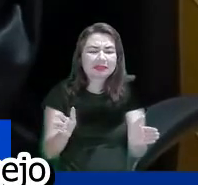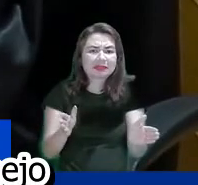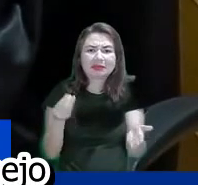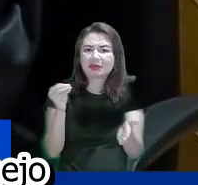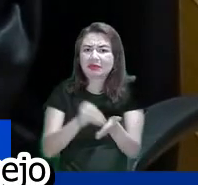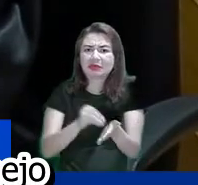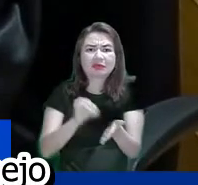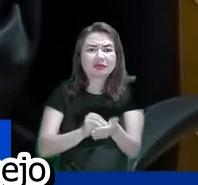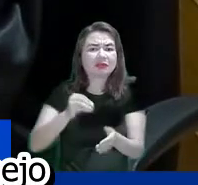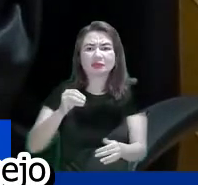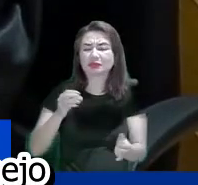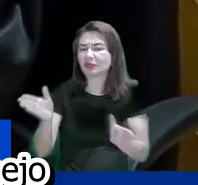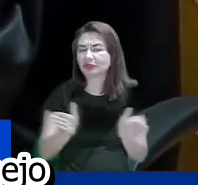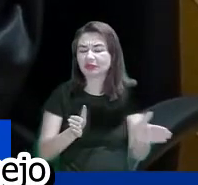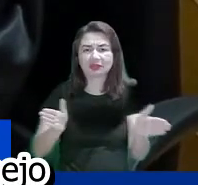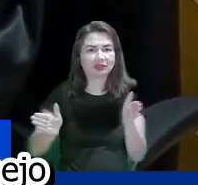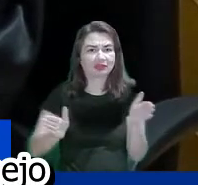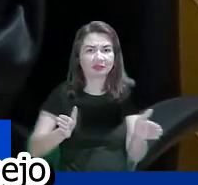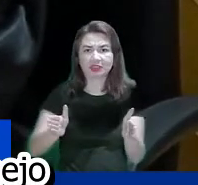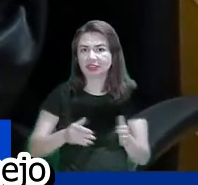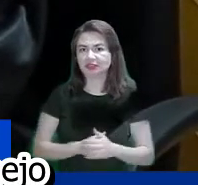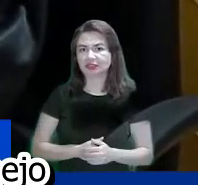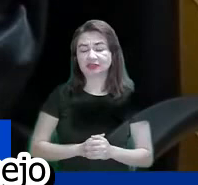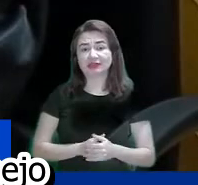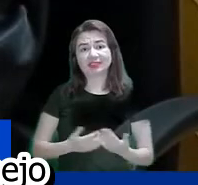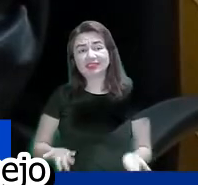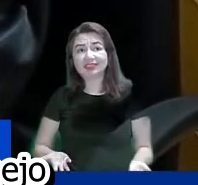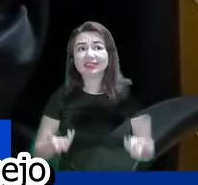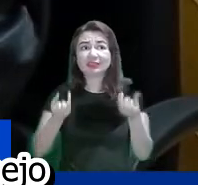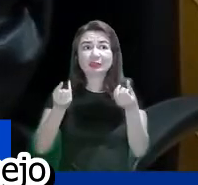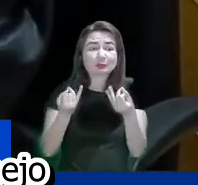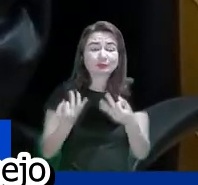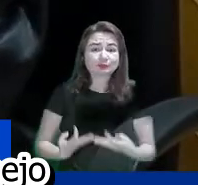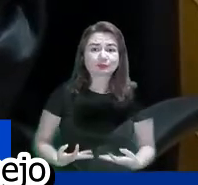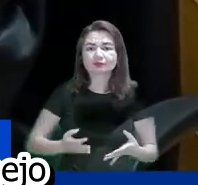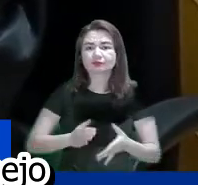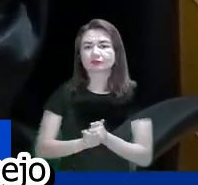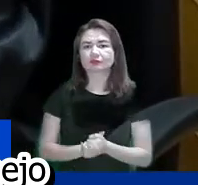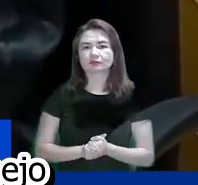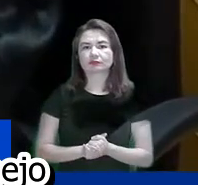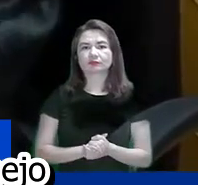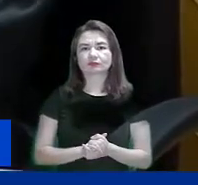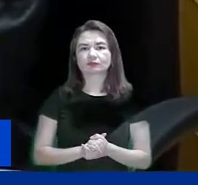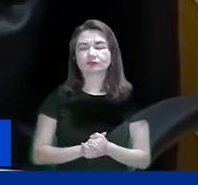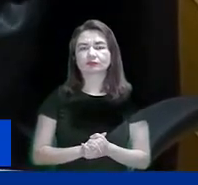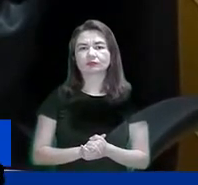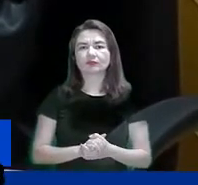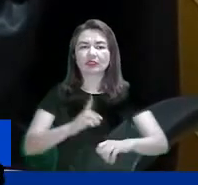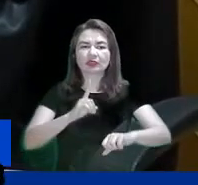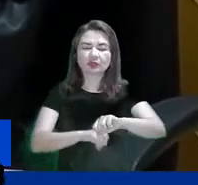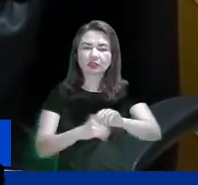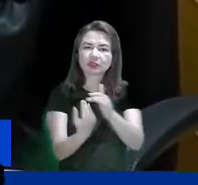eu vou até Ordinária do recortar, TRE. porque essa parte da intempestividade era a matéria...